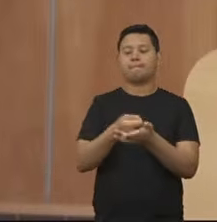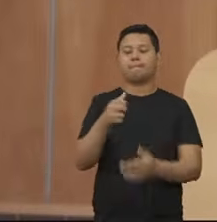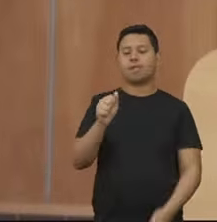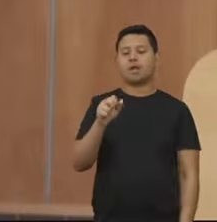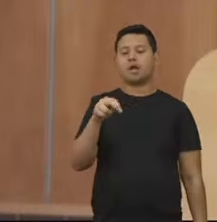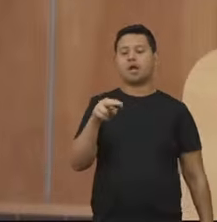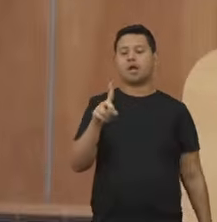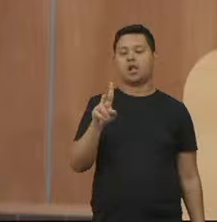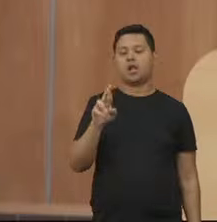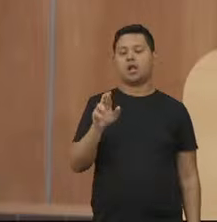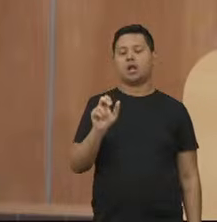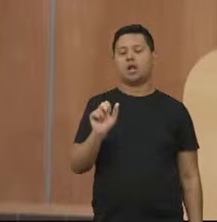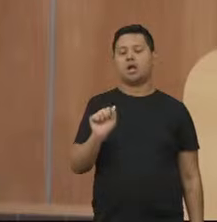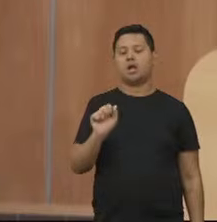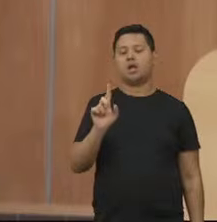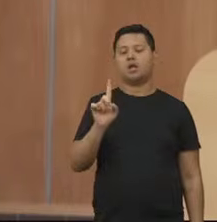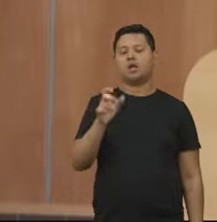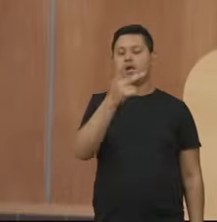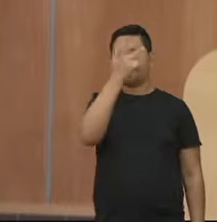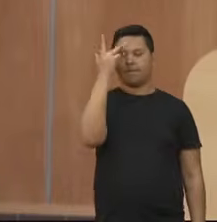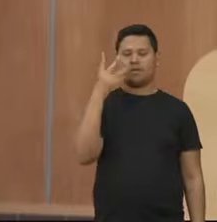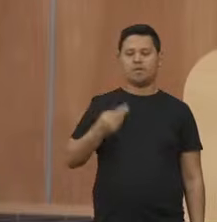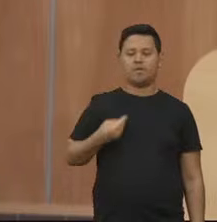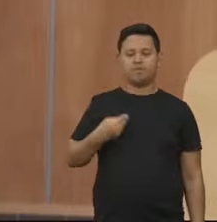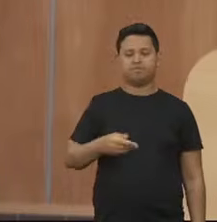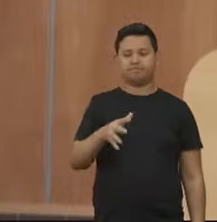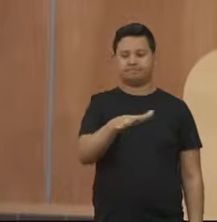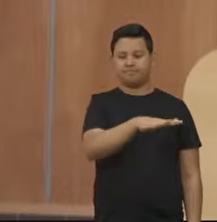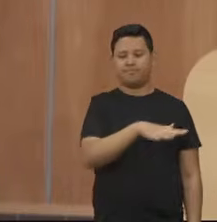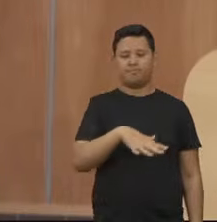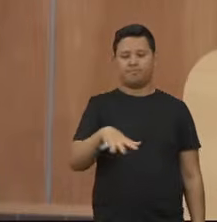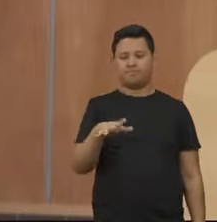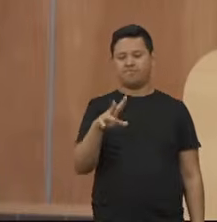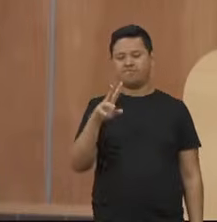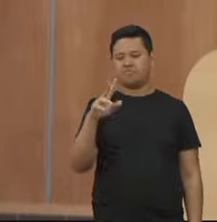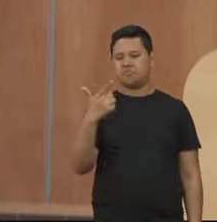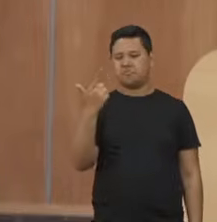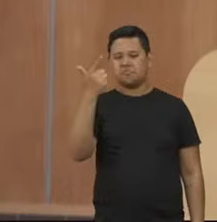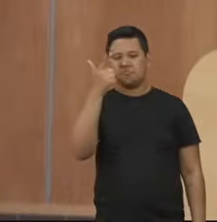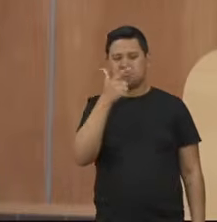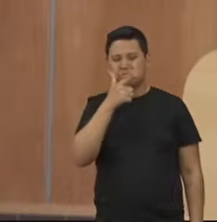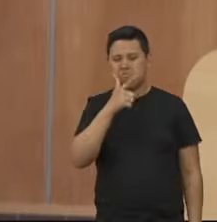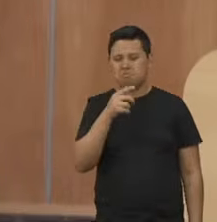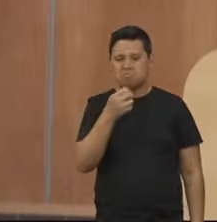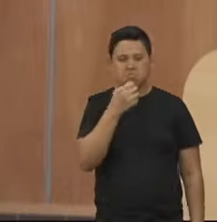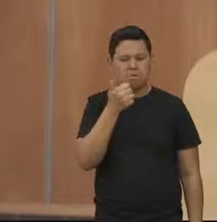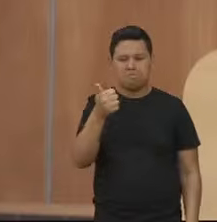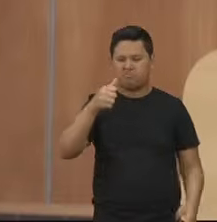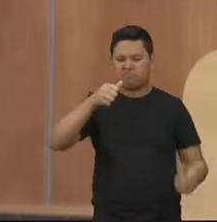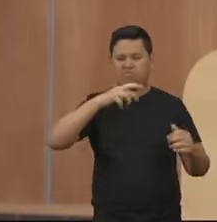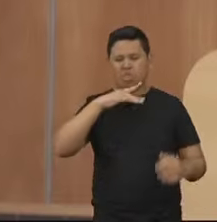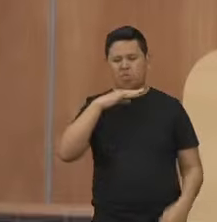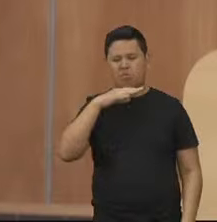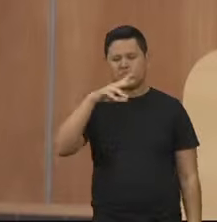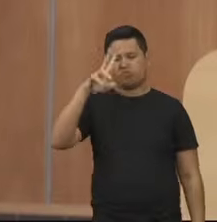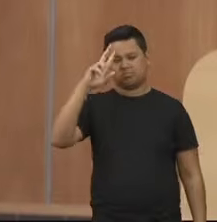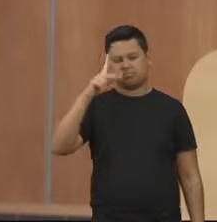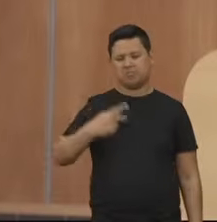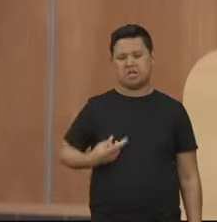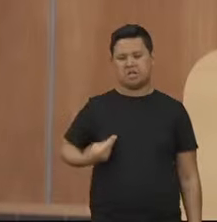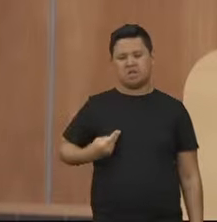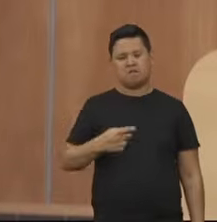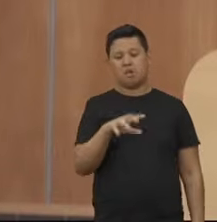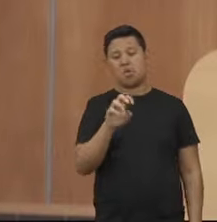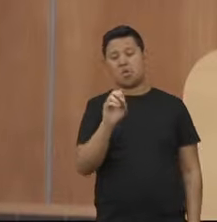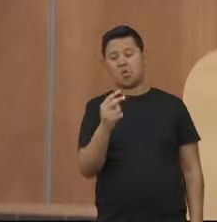tem casas difíceis, pessoas que moram em condições, às vezes, sub-humanas, que não têm condições, não têm um transporte, casas que a